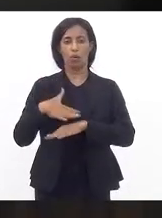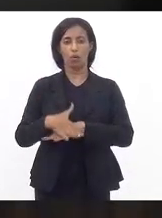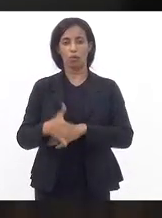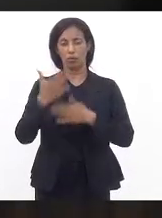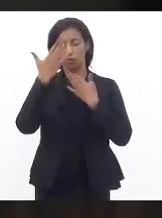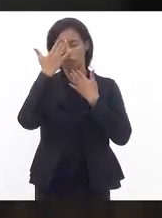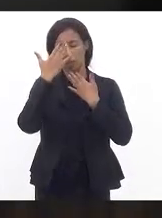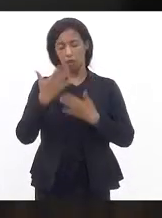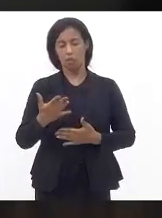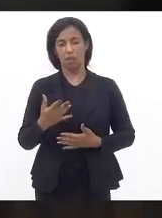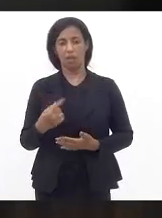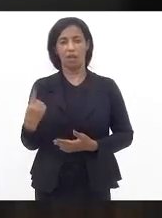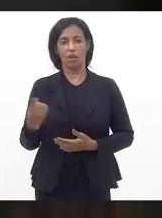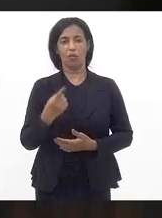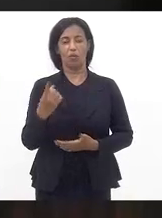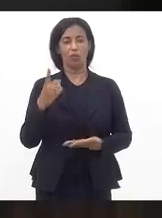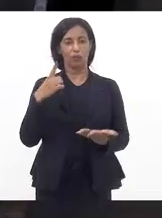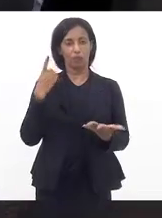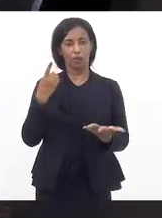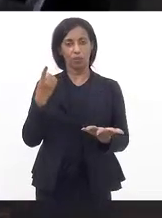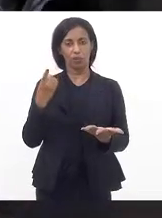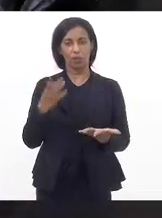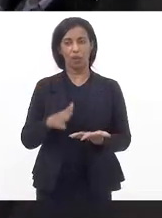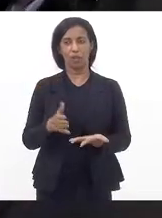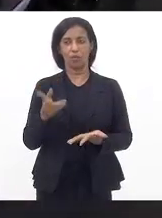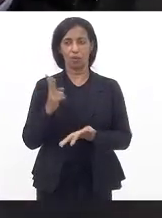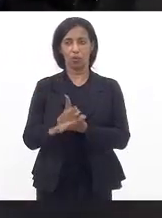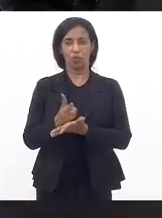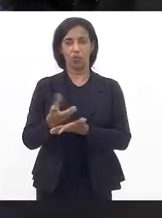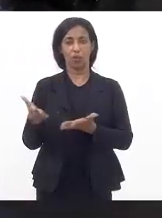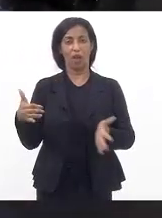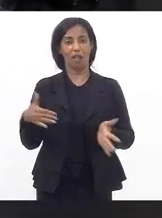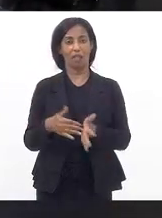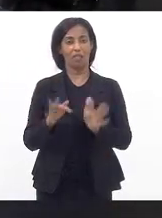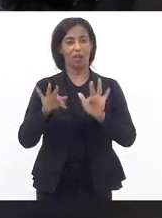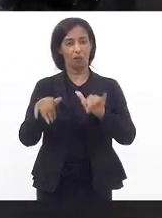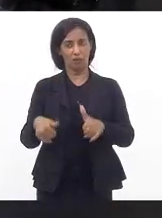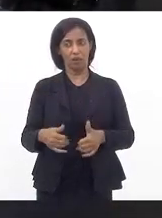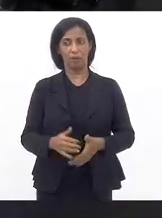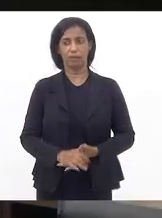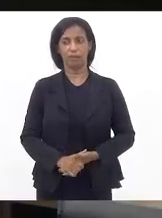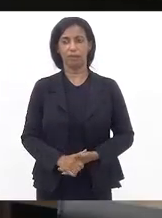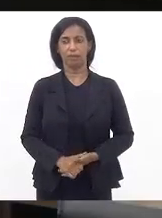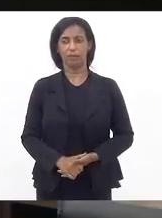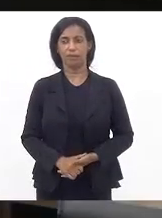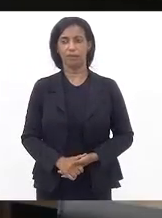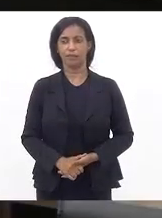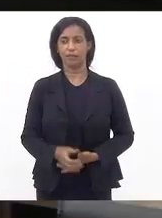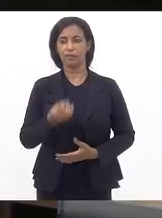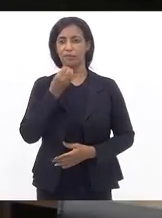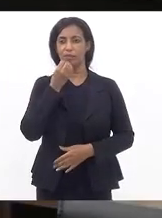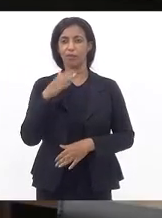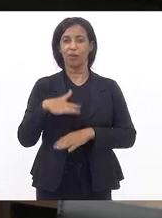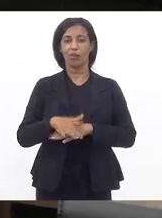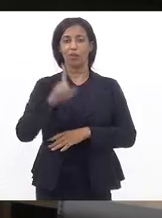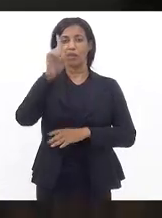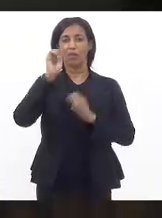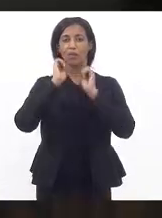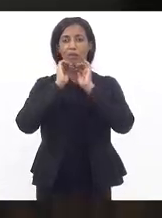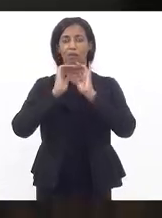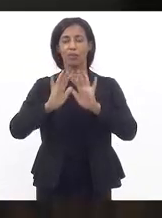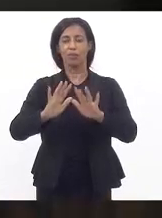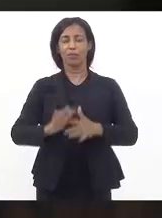Agradeço aos nobres deputados que permaneceram aqui até o final da sessão Oi boa noite Deus